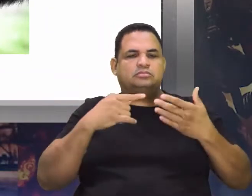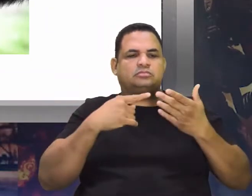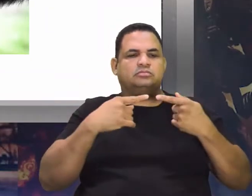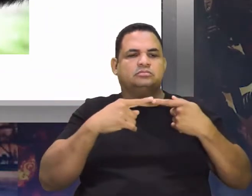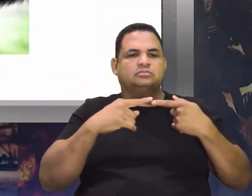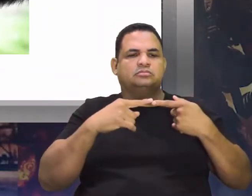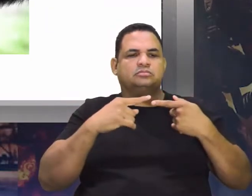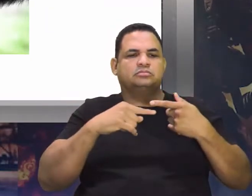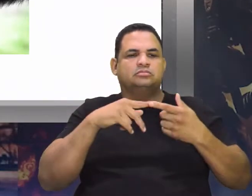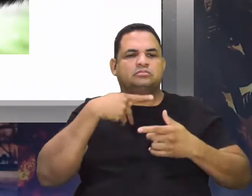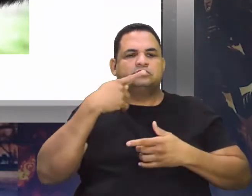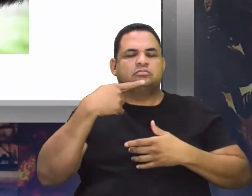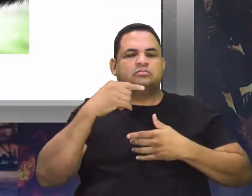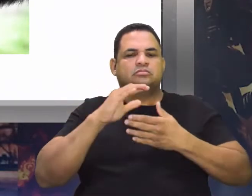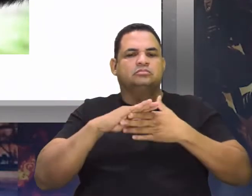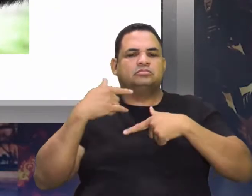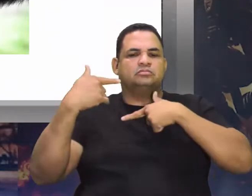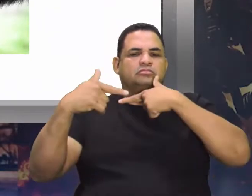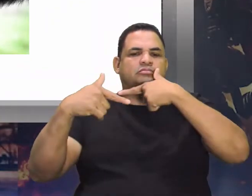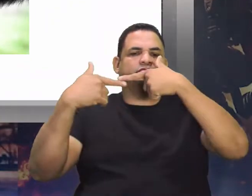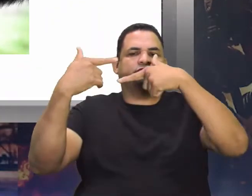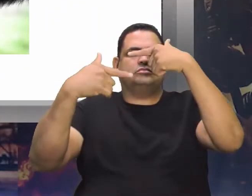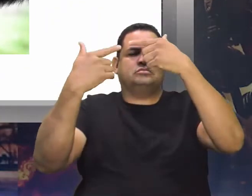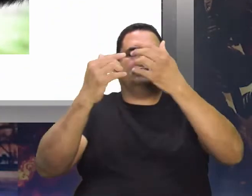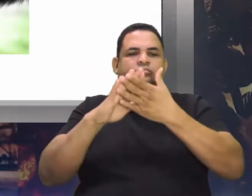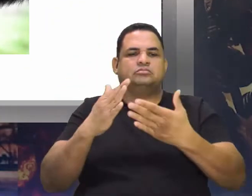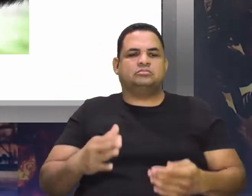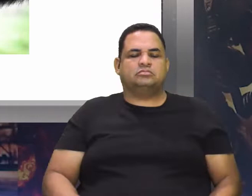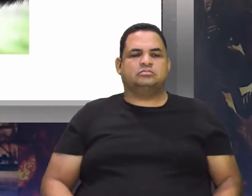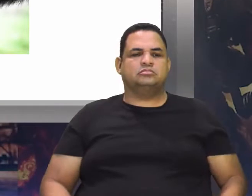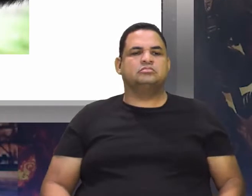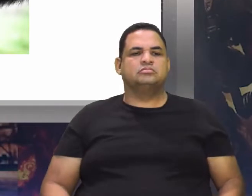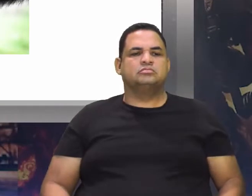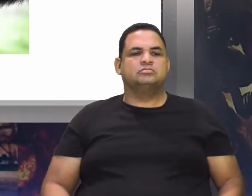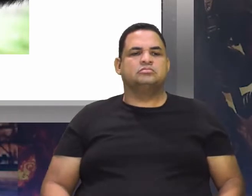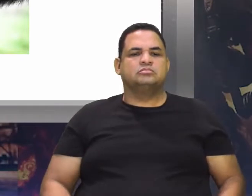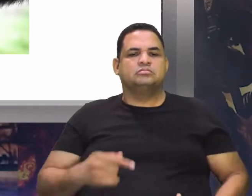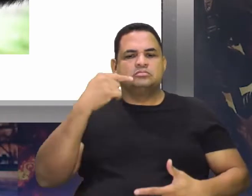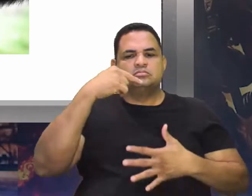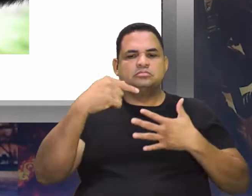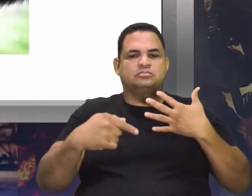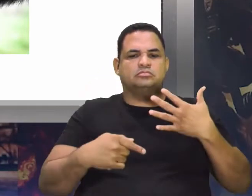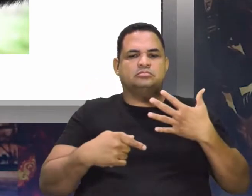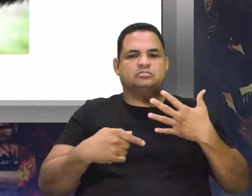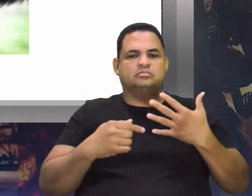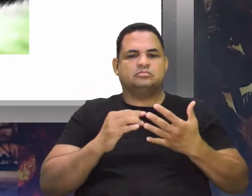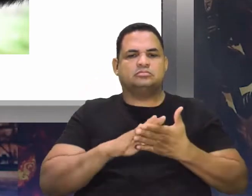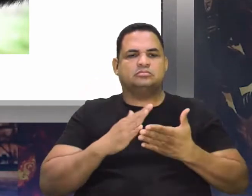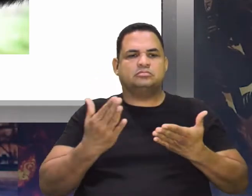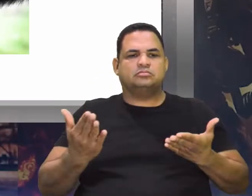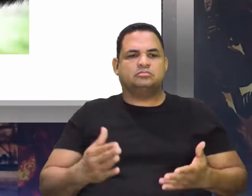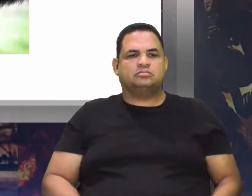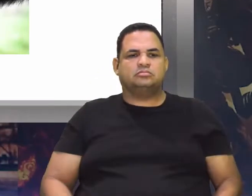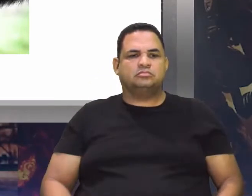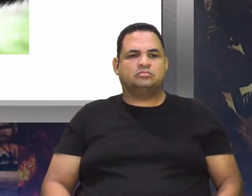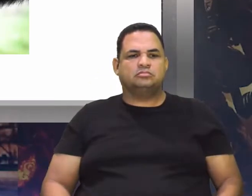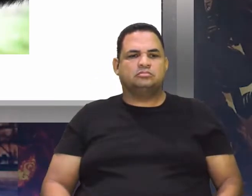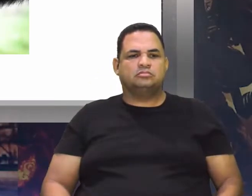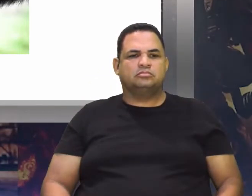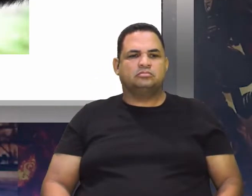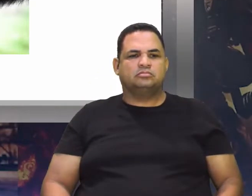Aqui fala sobre a evolução das espécies. O homem na evolução das